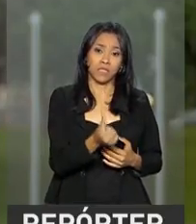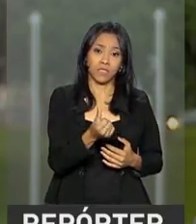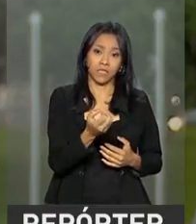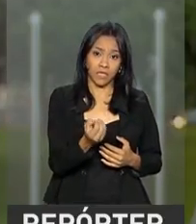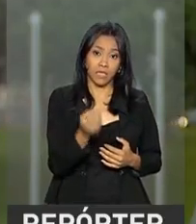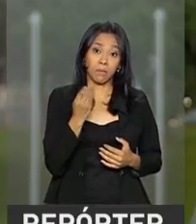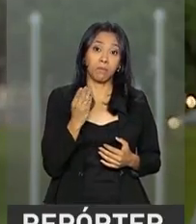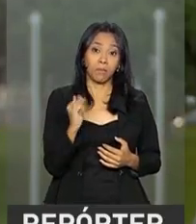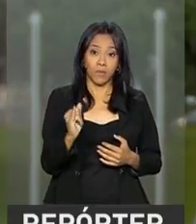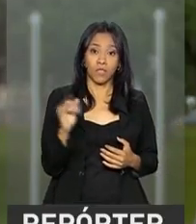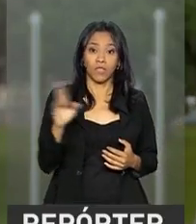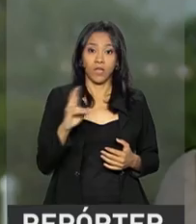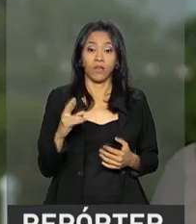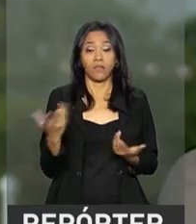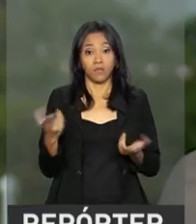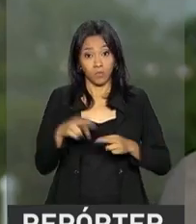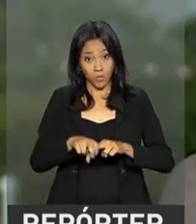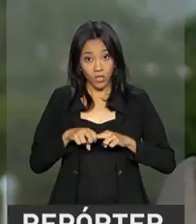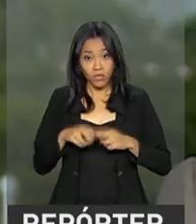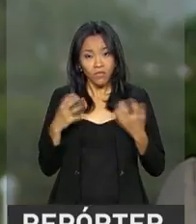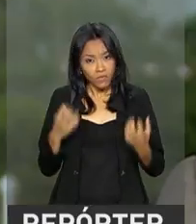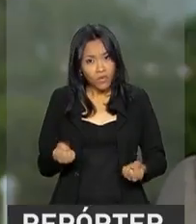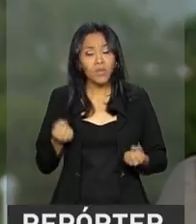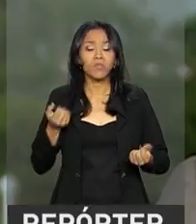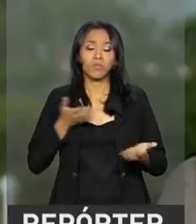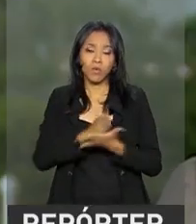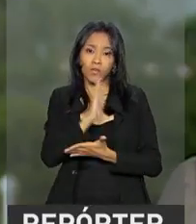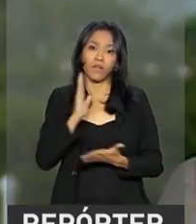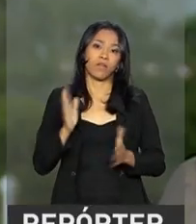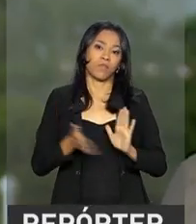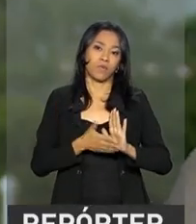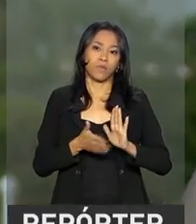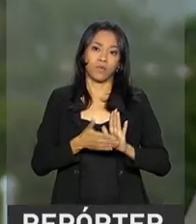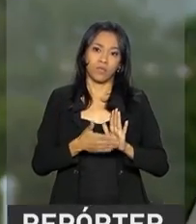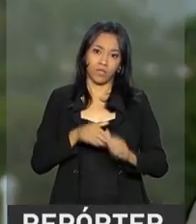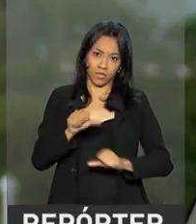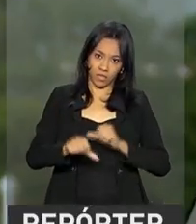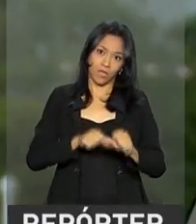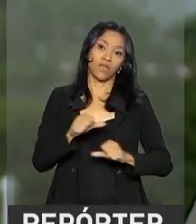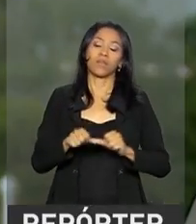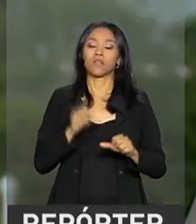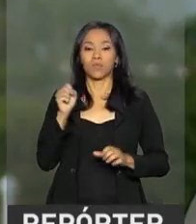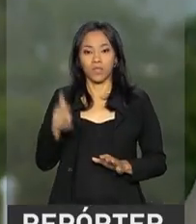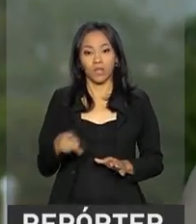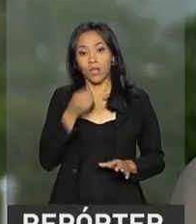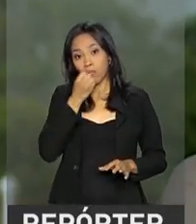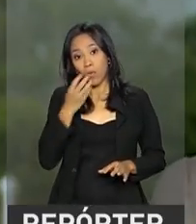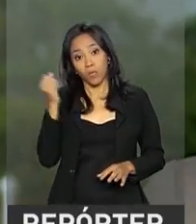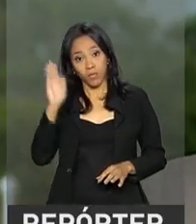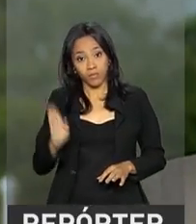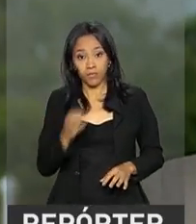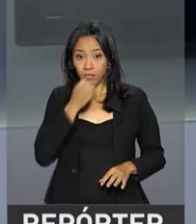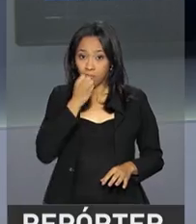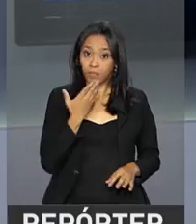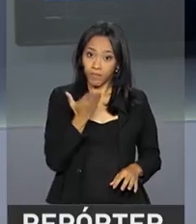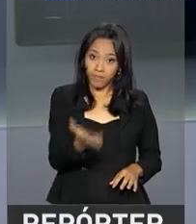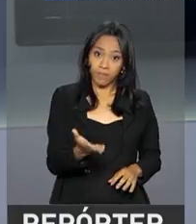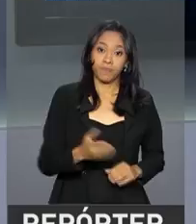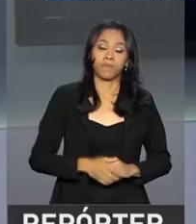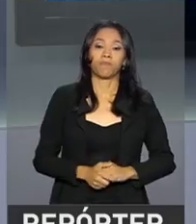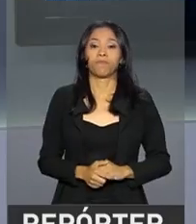de reais por isso vamos aprovar a reforma da previdência é bom para o brasil e é bom pra você